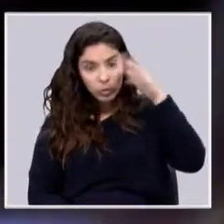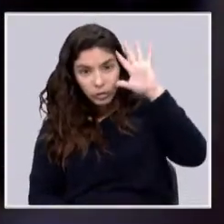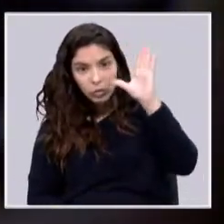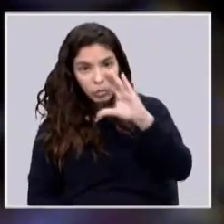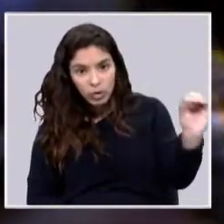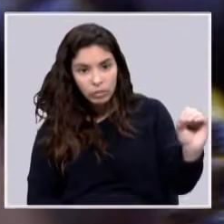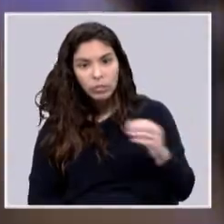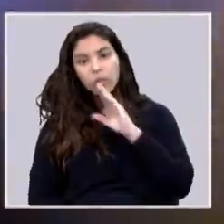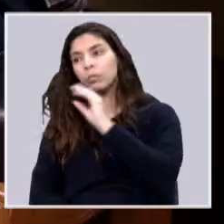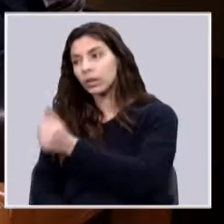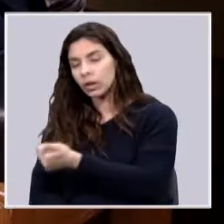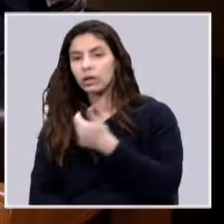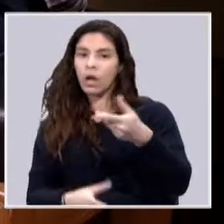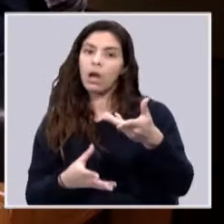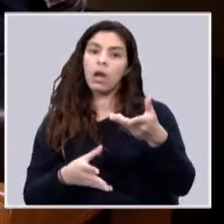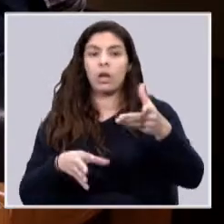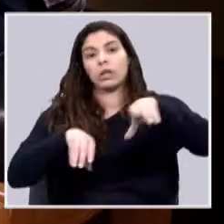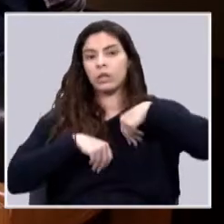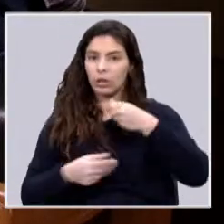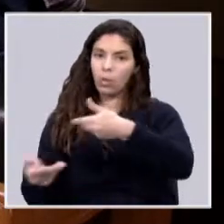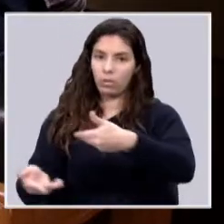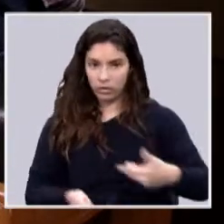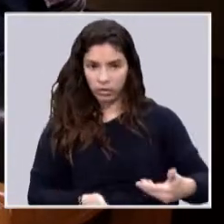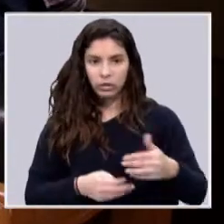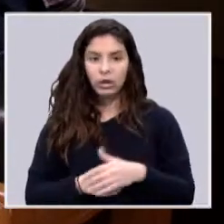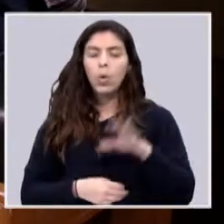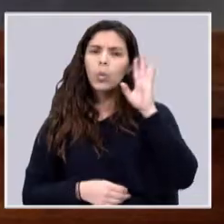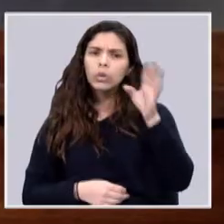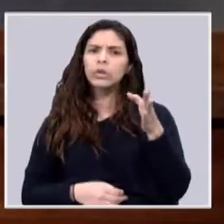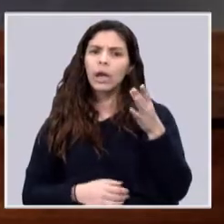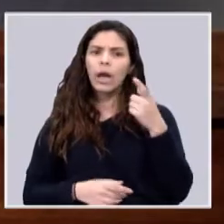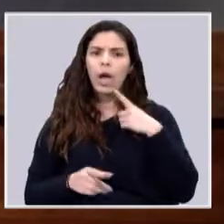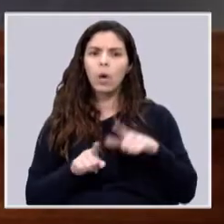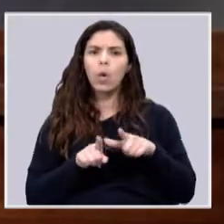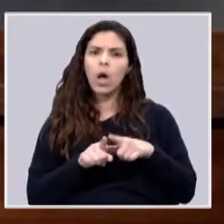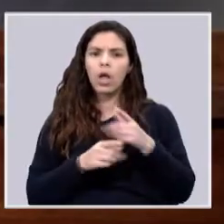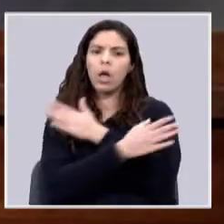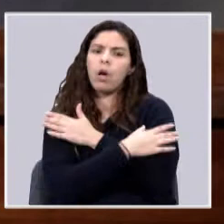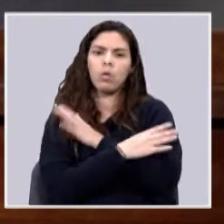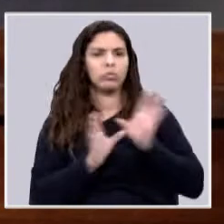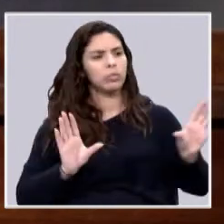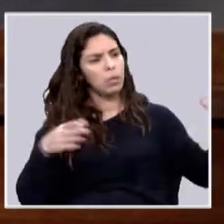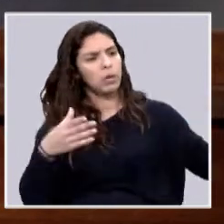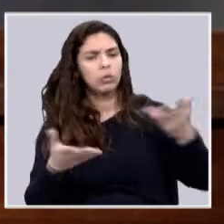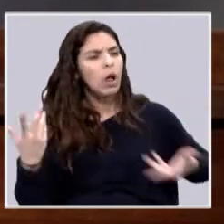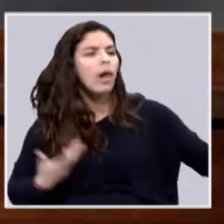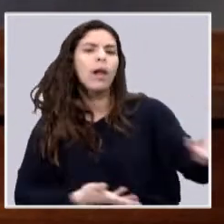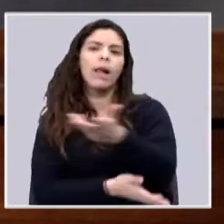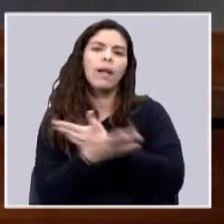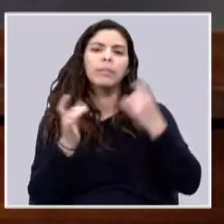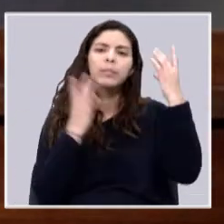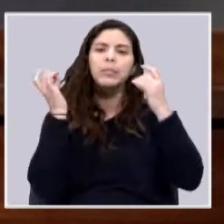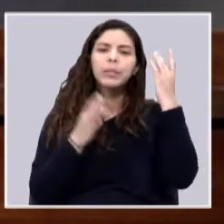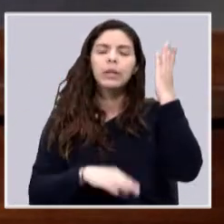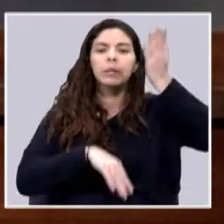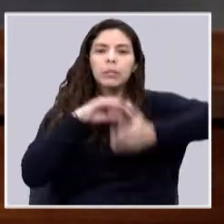Boa tarde, João. Muito obrigada por ter aceitado o nosso convite. Claro que sei que foi uma noite entre amigos com o José Graça, também ele biólogo marinho, que